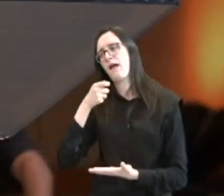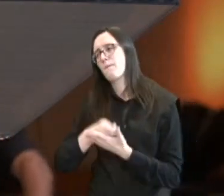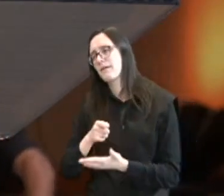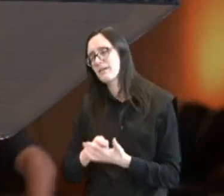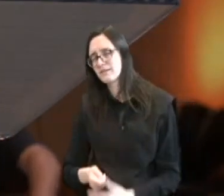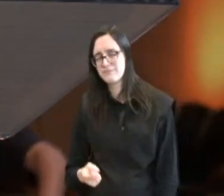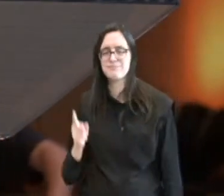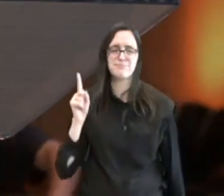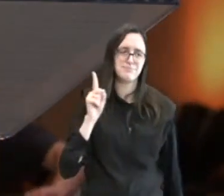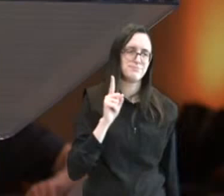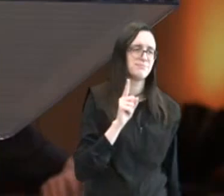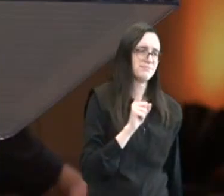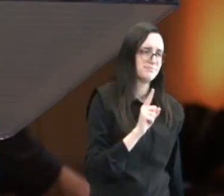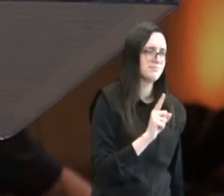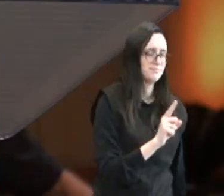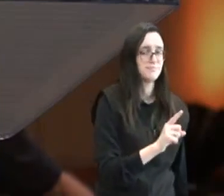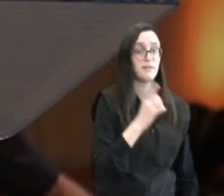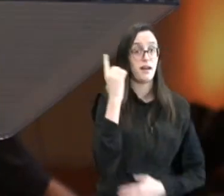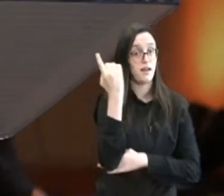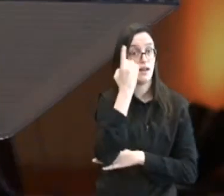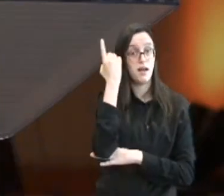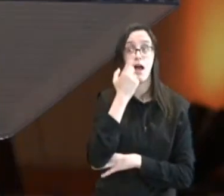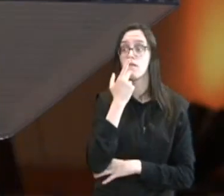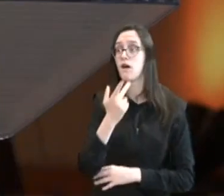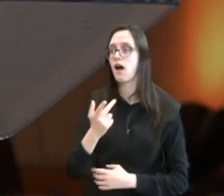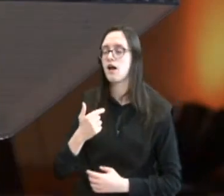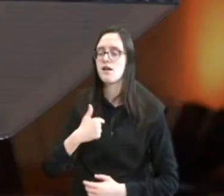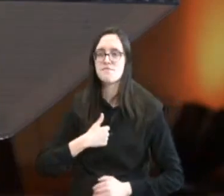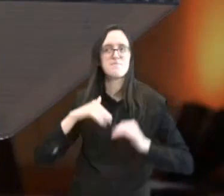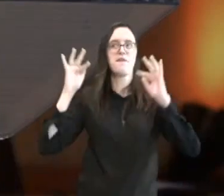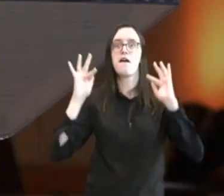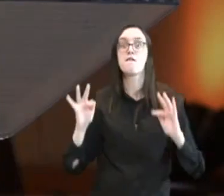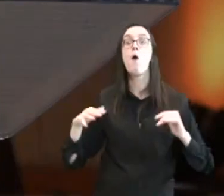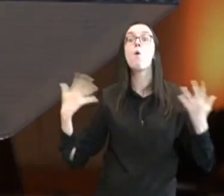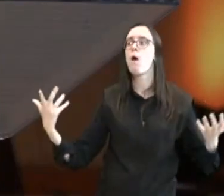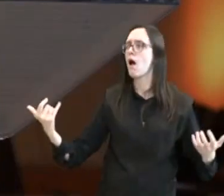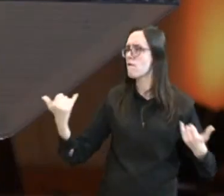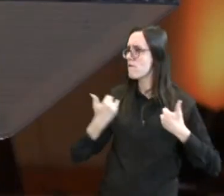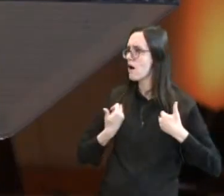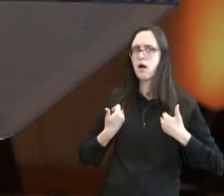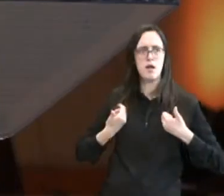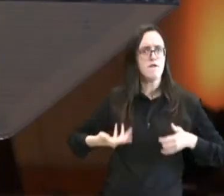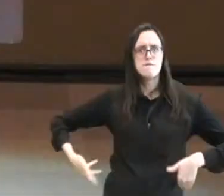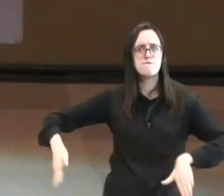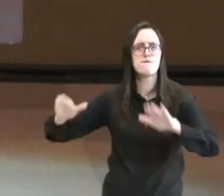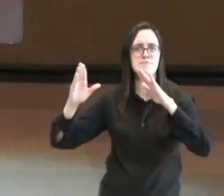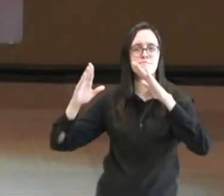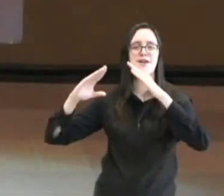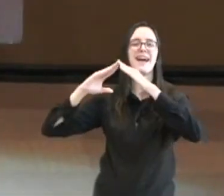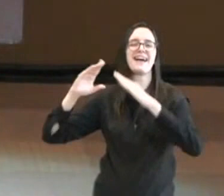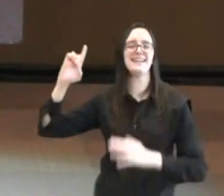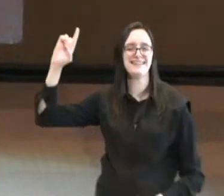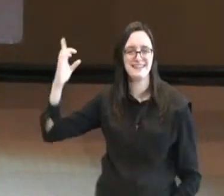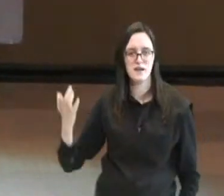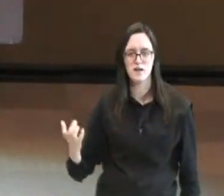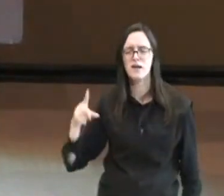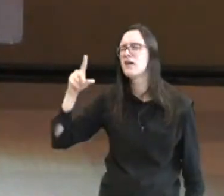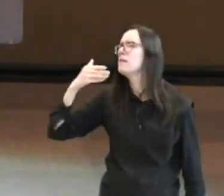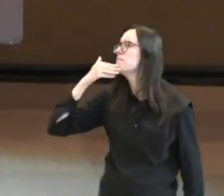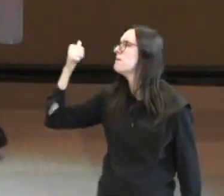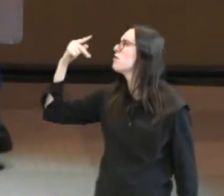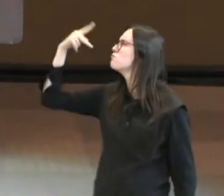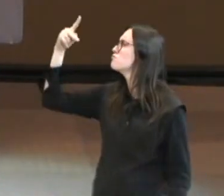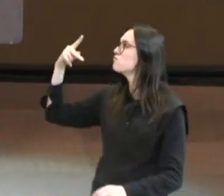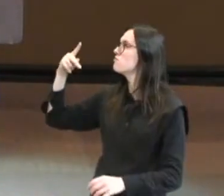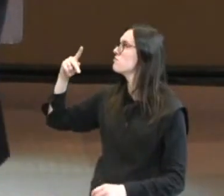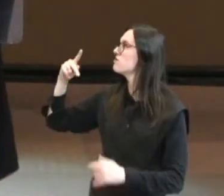obrigação. E Davi disse: alegrei-me quando me disseram, vamos à casa do Senhor. Davi disse: Senhor, é melhor estar na tua